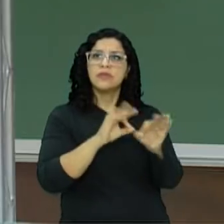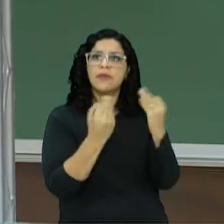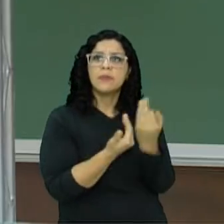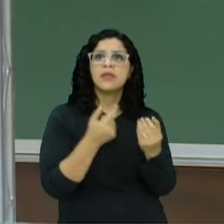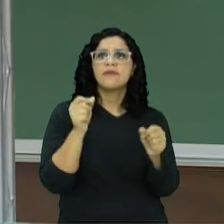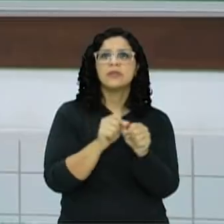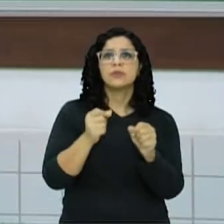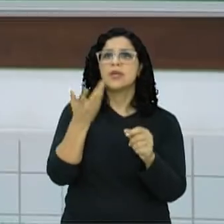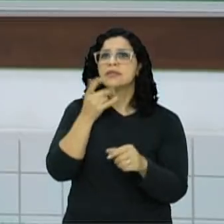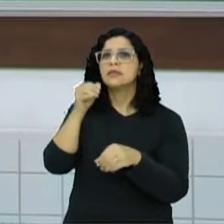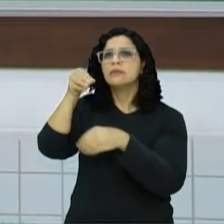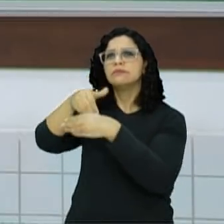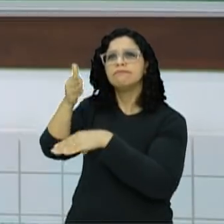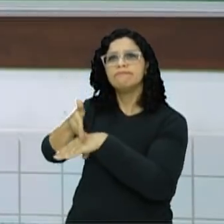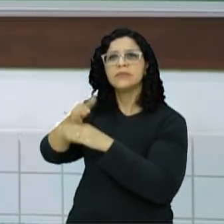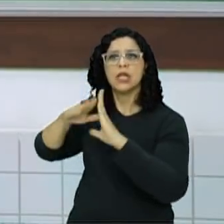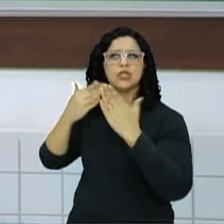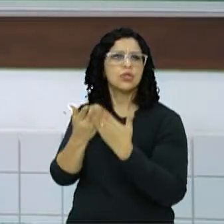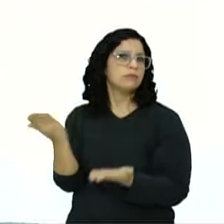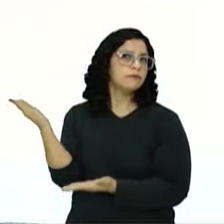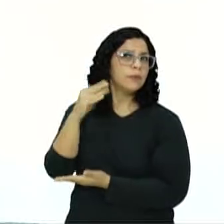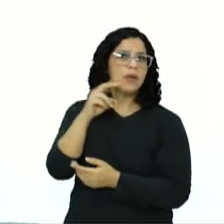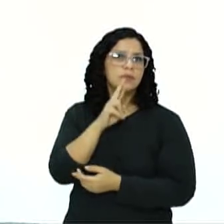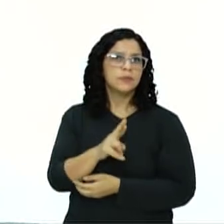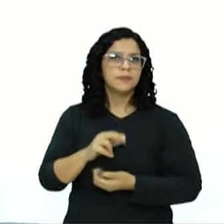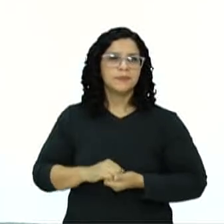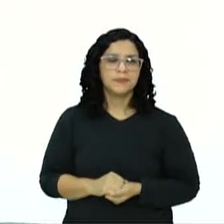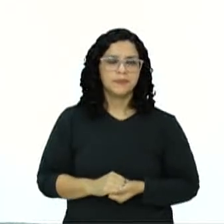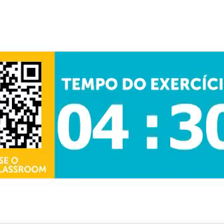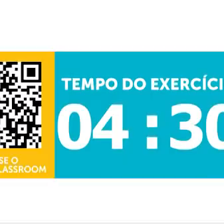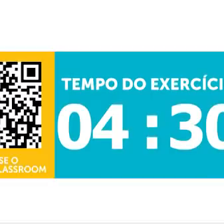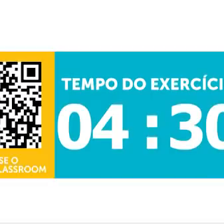o número de crianças na escola? Vai lá.